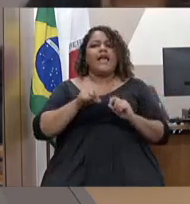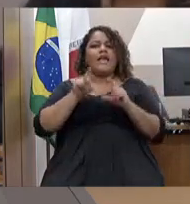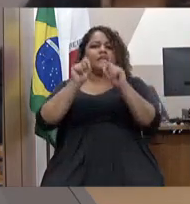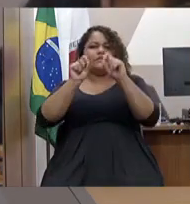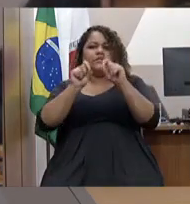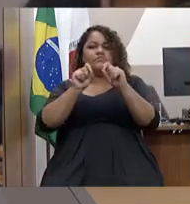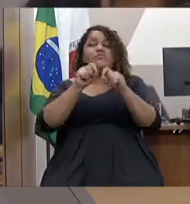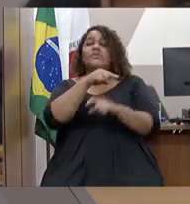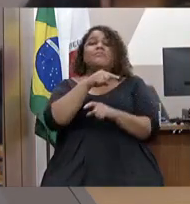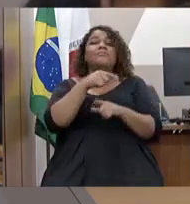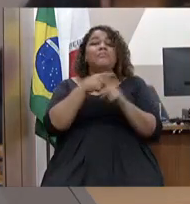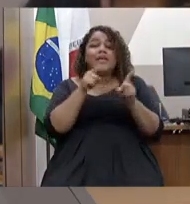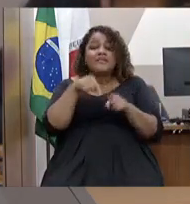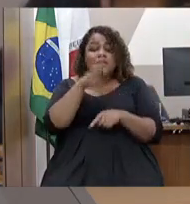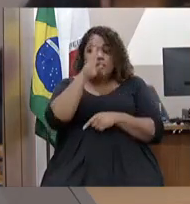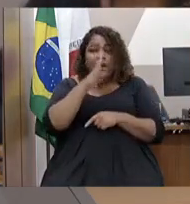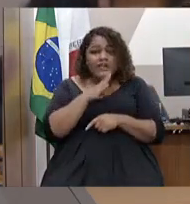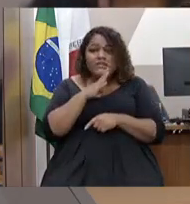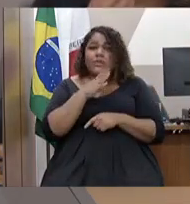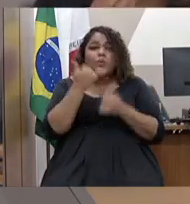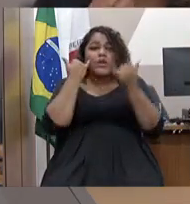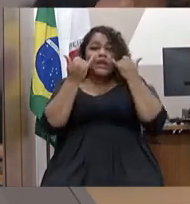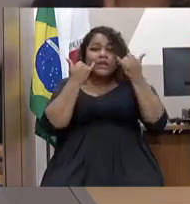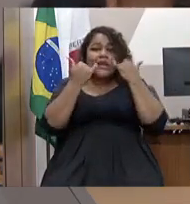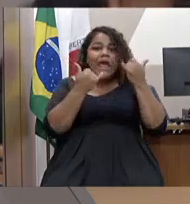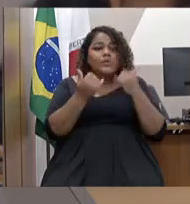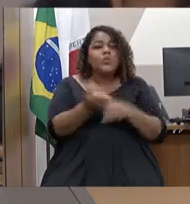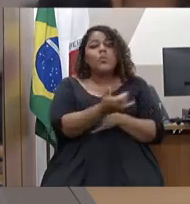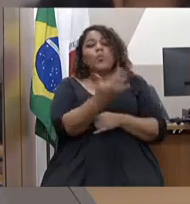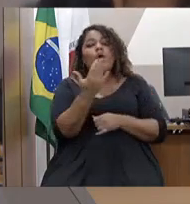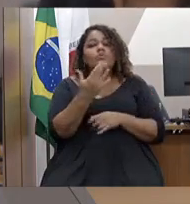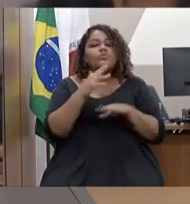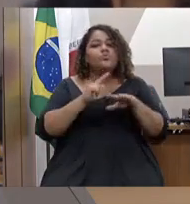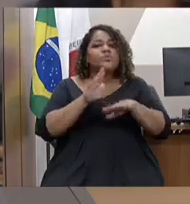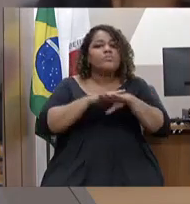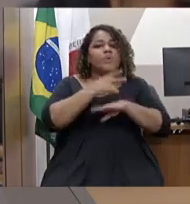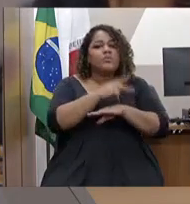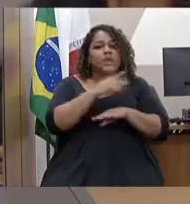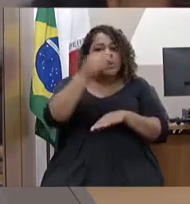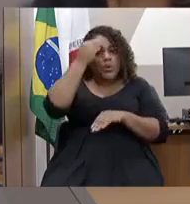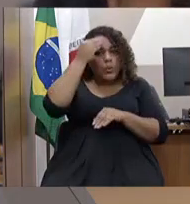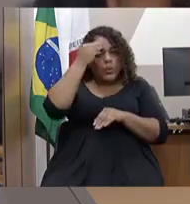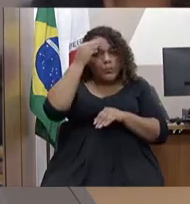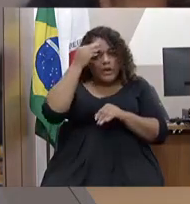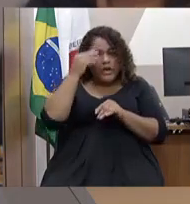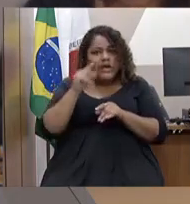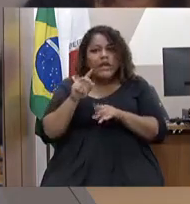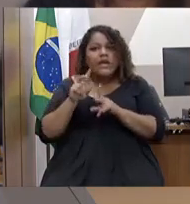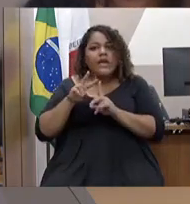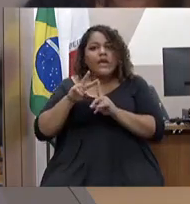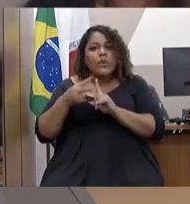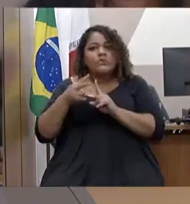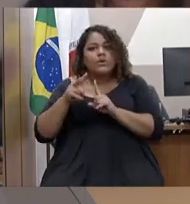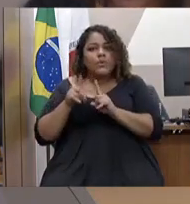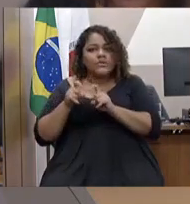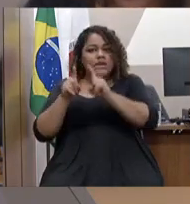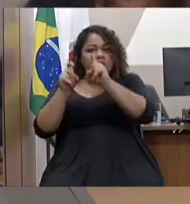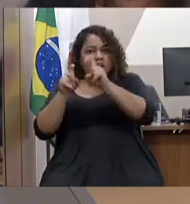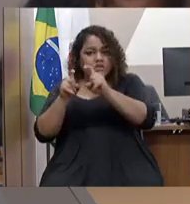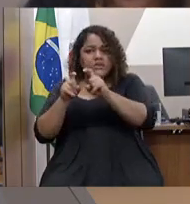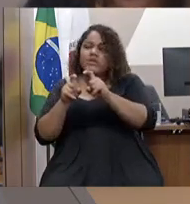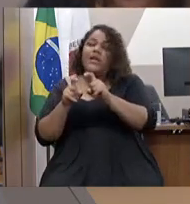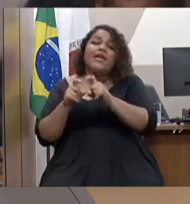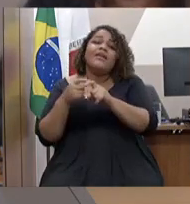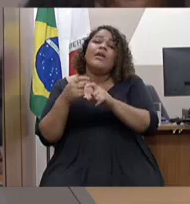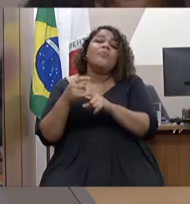a gente tem nos trabalhadores por causa dos pesticidas talvez porque isso não seja fácil de fazer também sabe gente